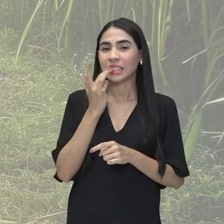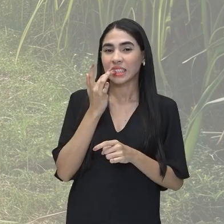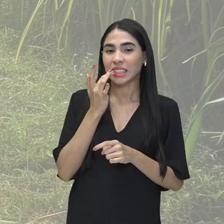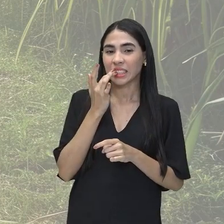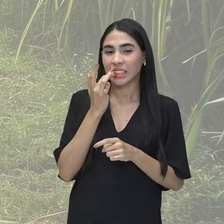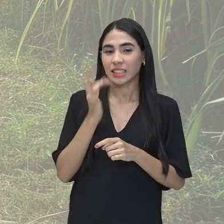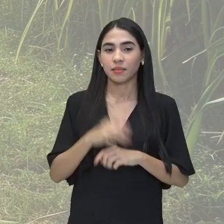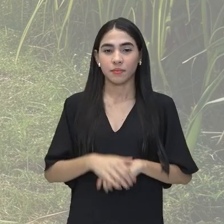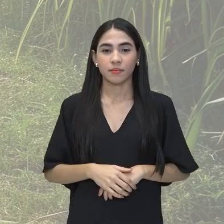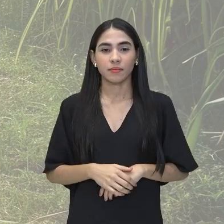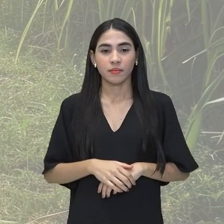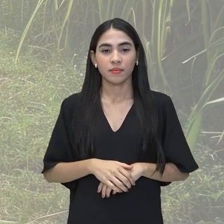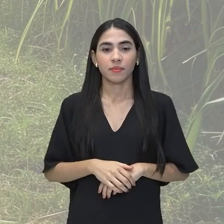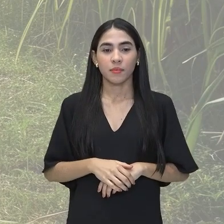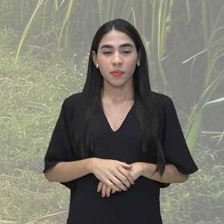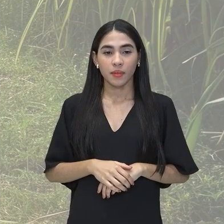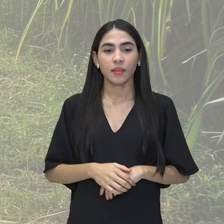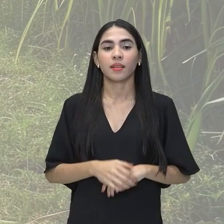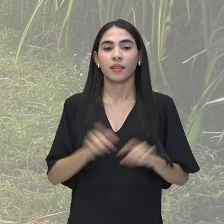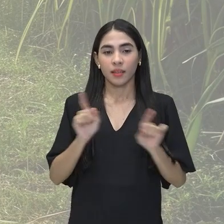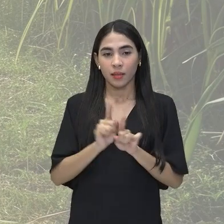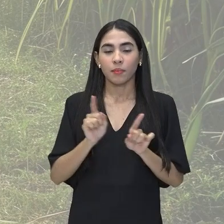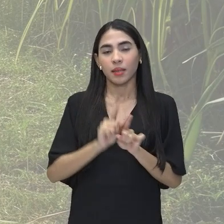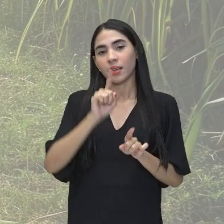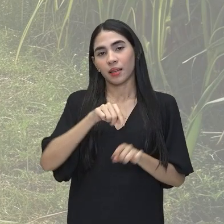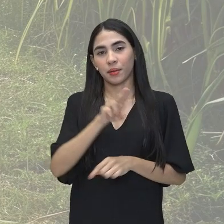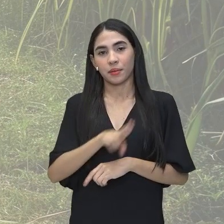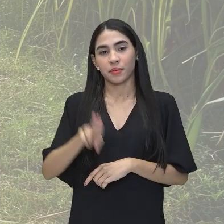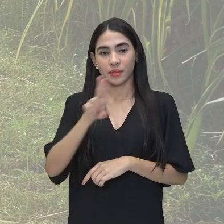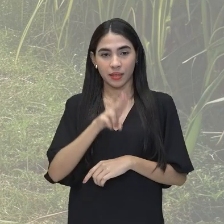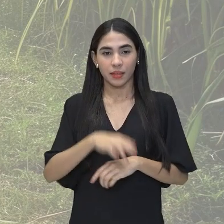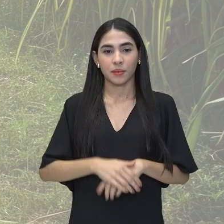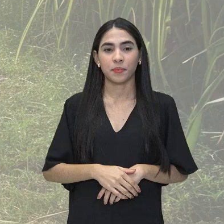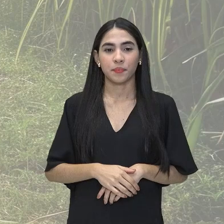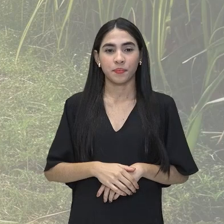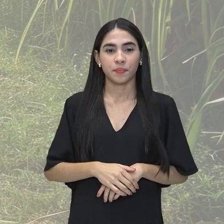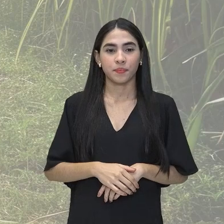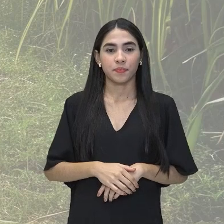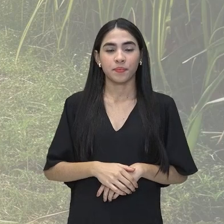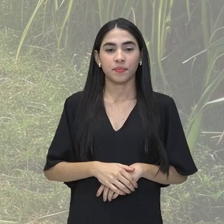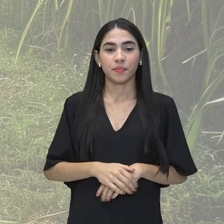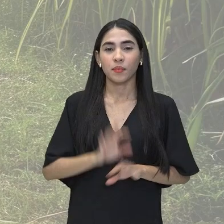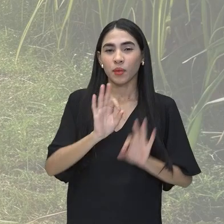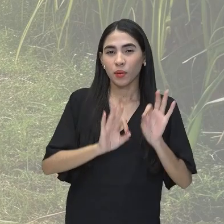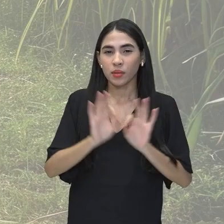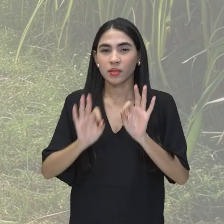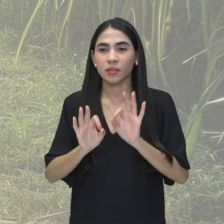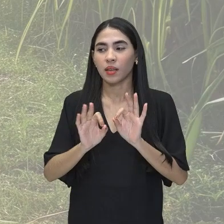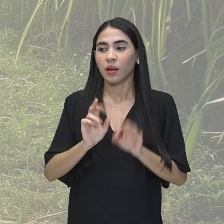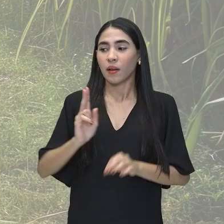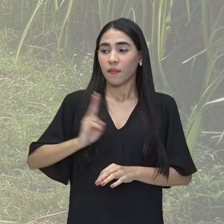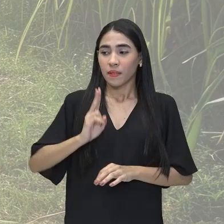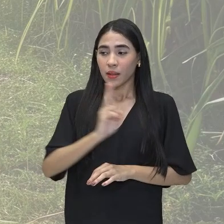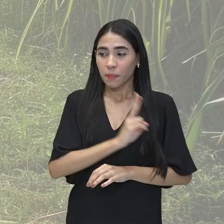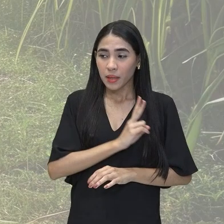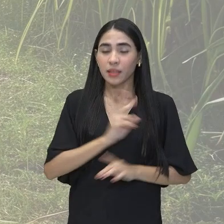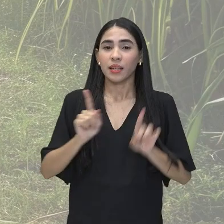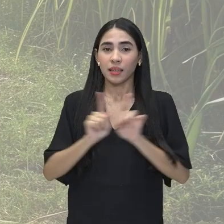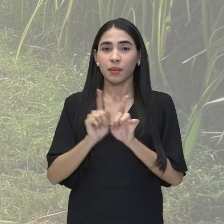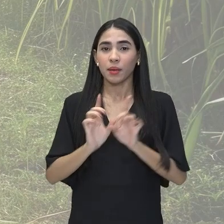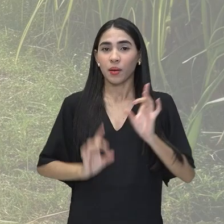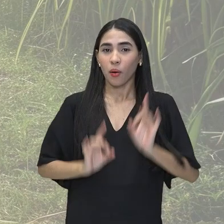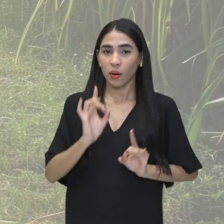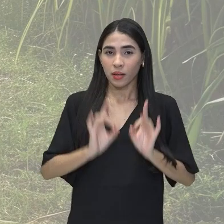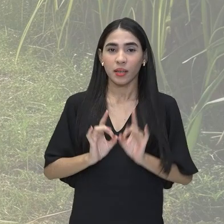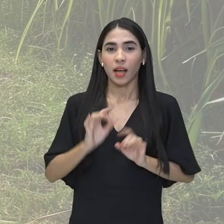na fabricação de plásticos, e ele também é utilizado no preparo de vitaminas e de hormônios, ou seja, na indústria